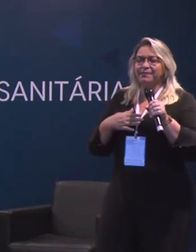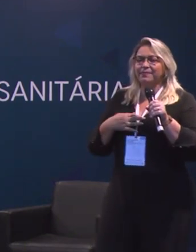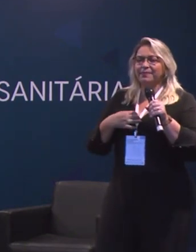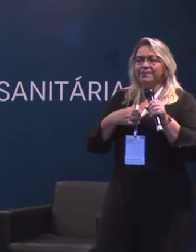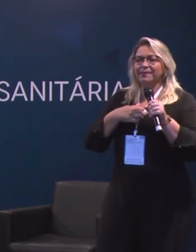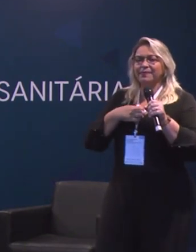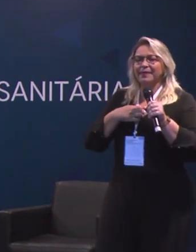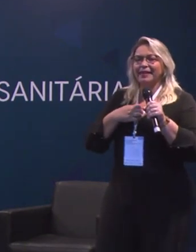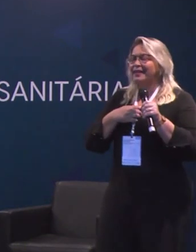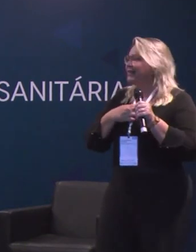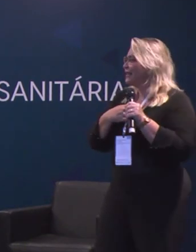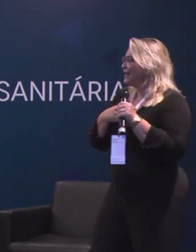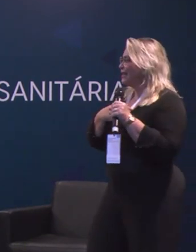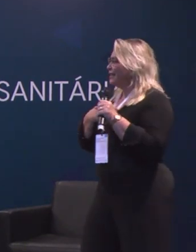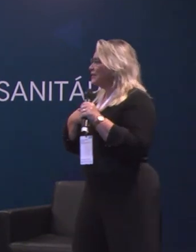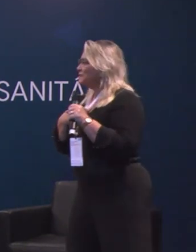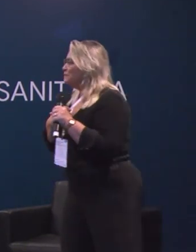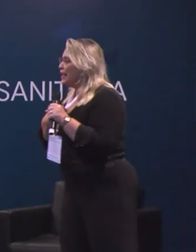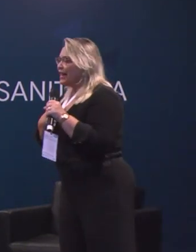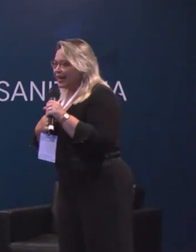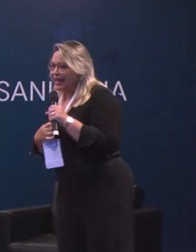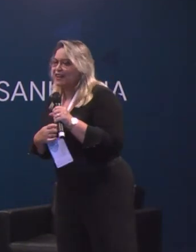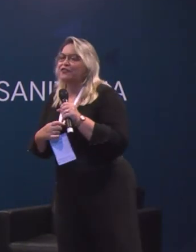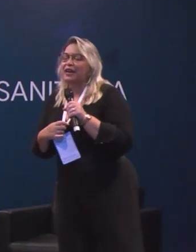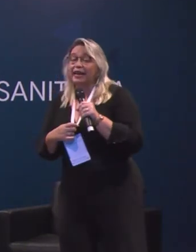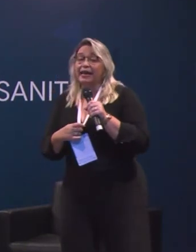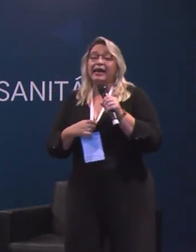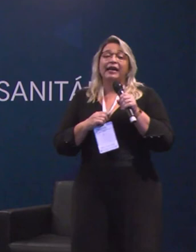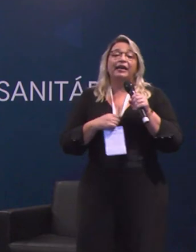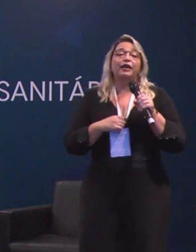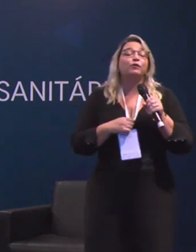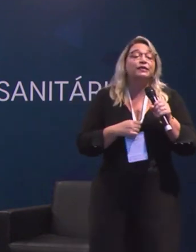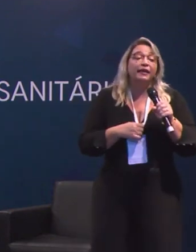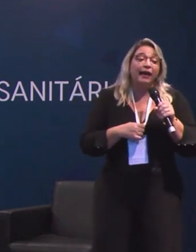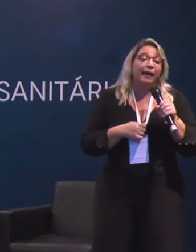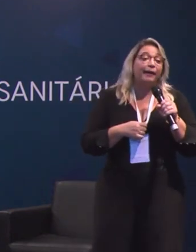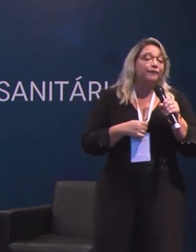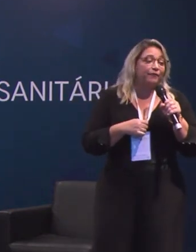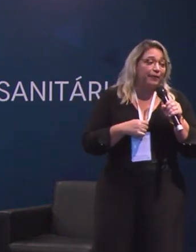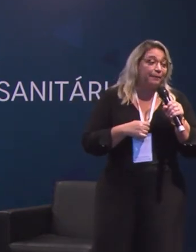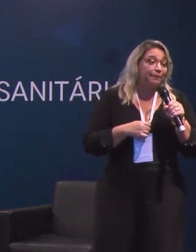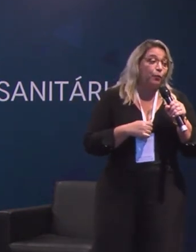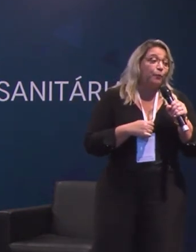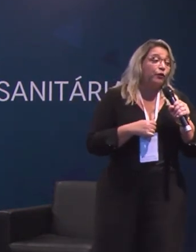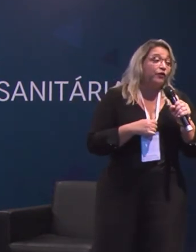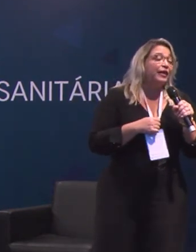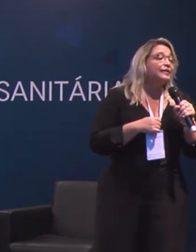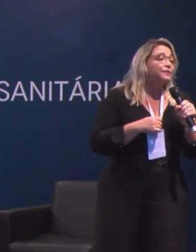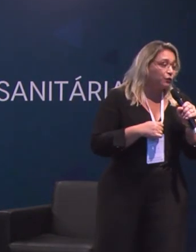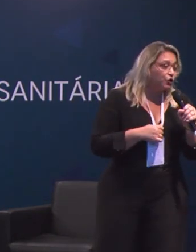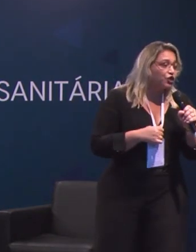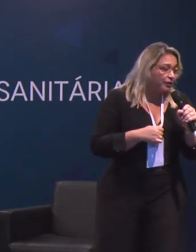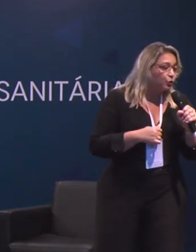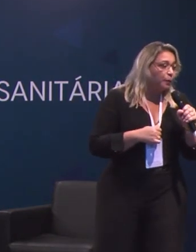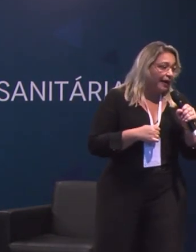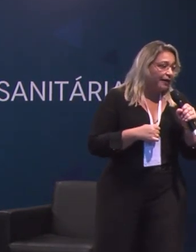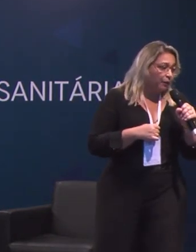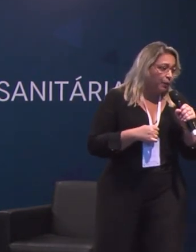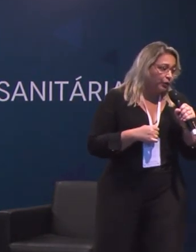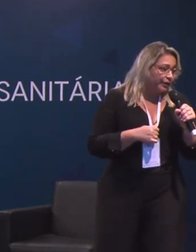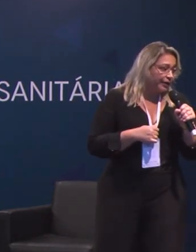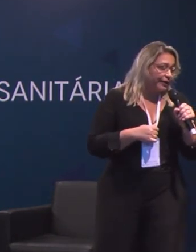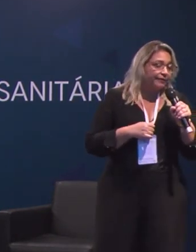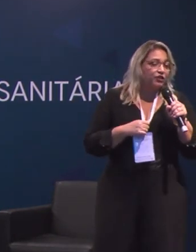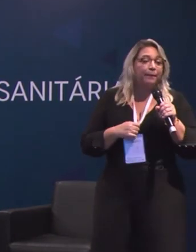Vem contar, Belém, falou Belém e Belém, Manaus. Falei. Manaus. Manaus. Infelizmente, o estado do Pará não pôde,